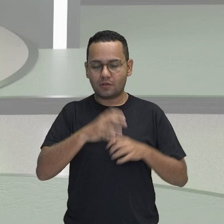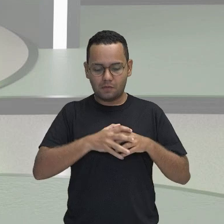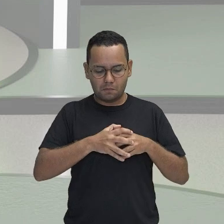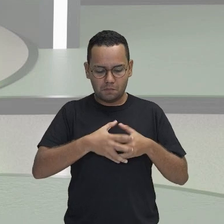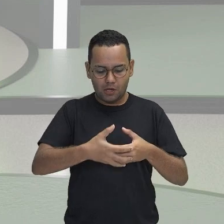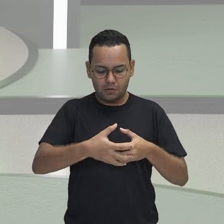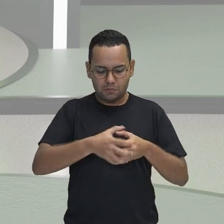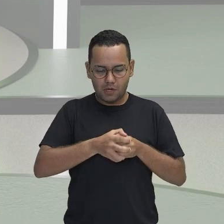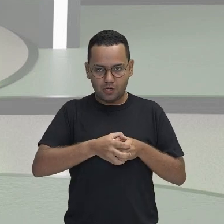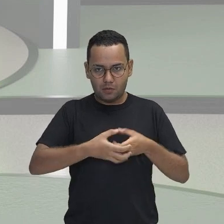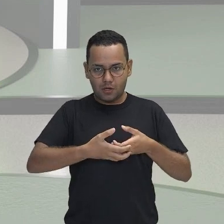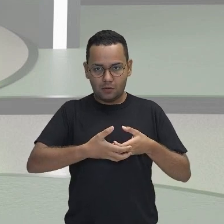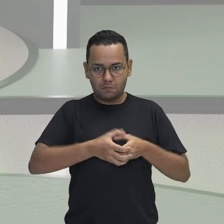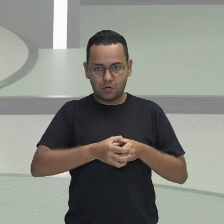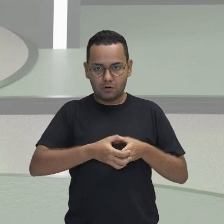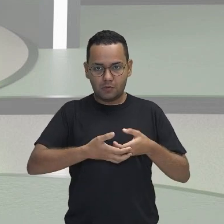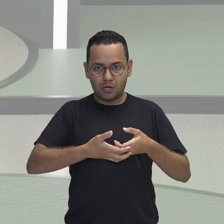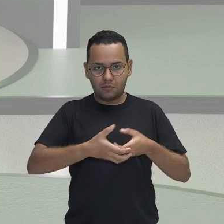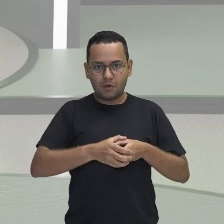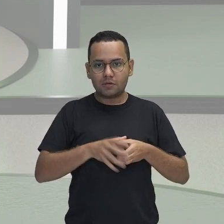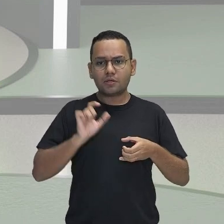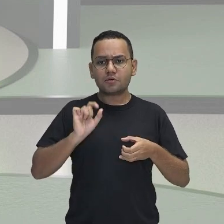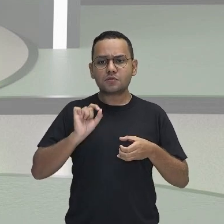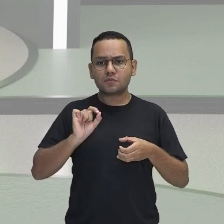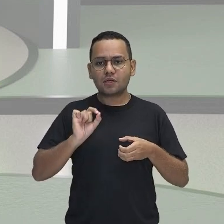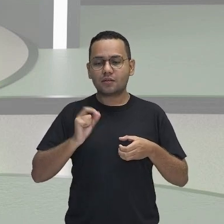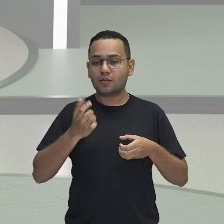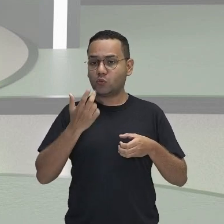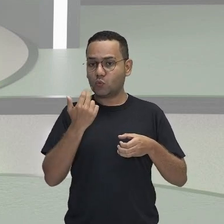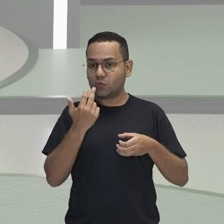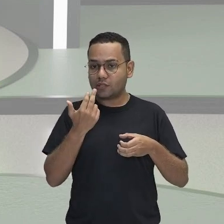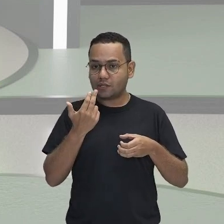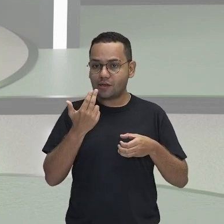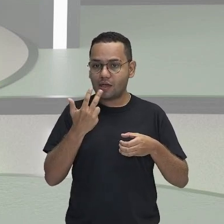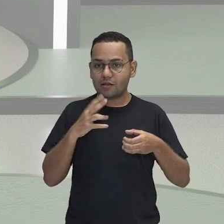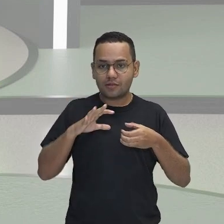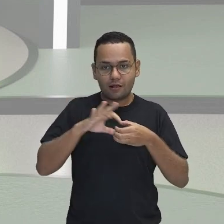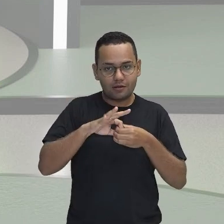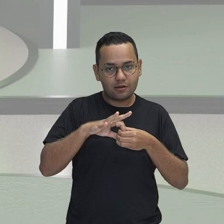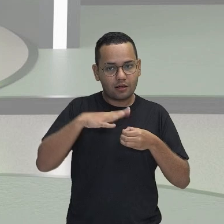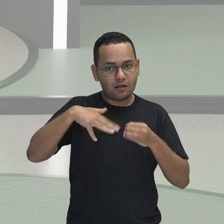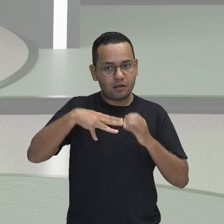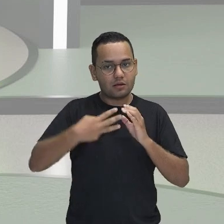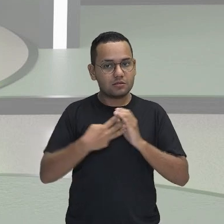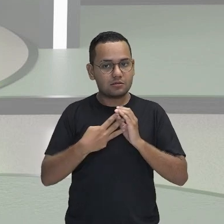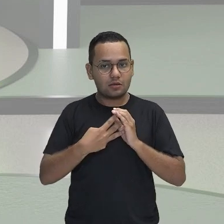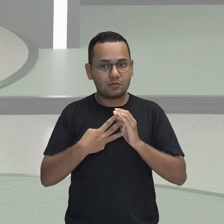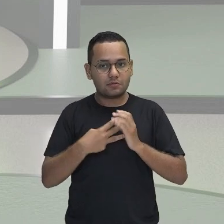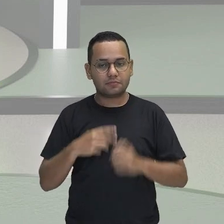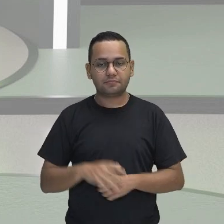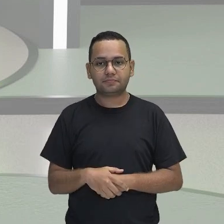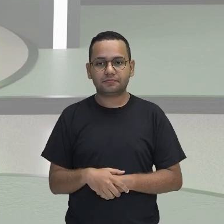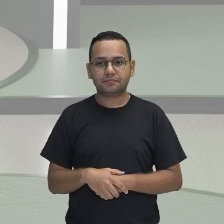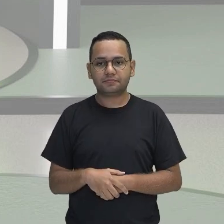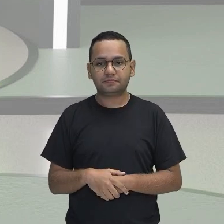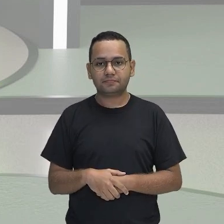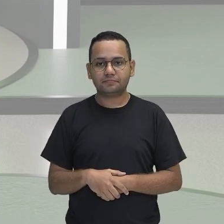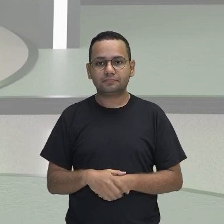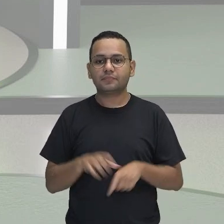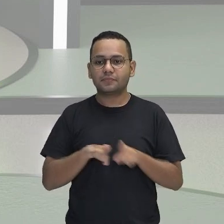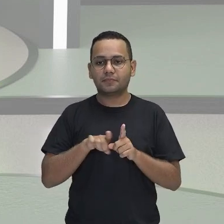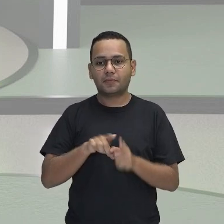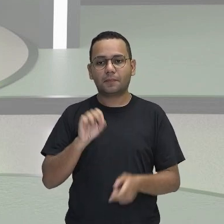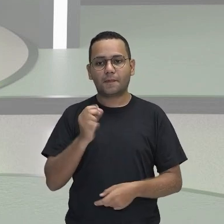nosso coração leva o quê? Nutrientes para as nossas células e